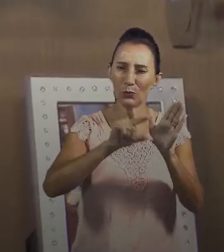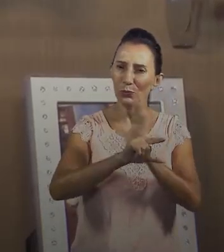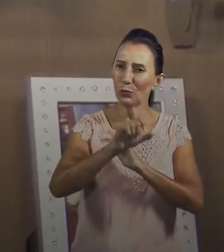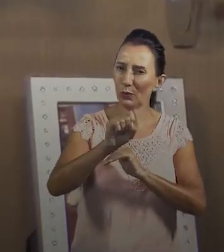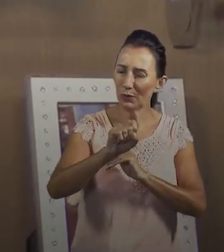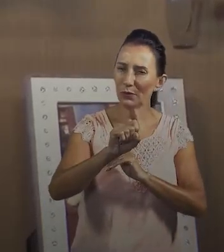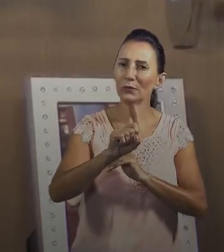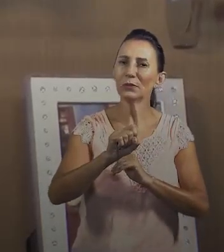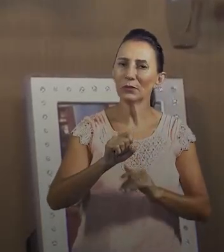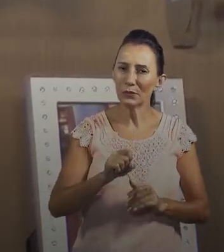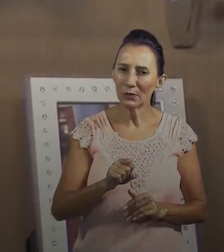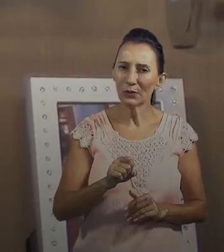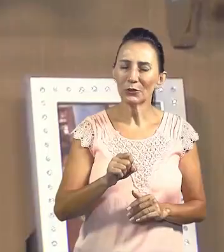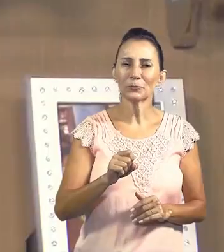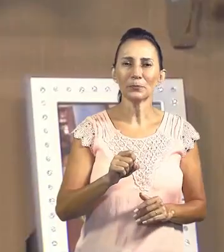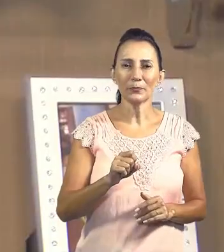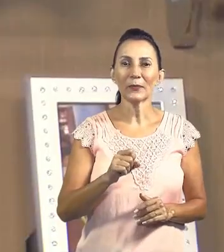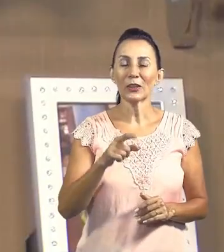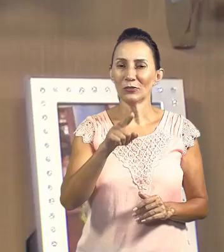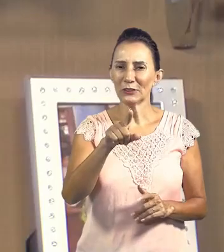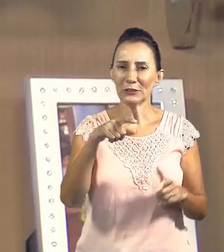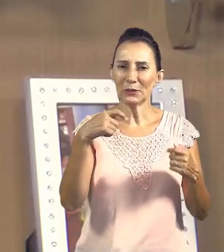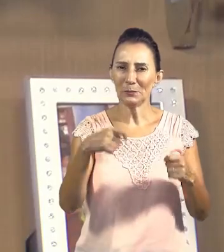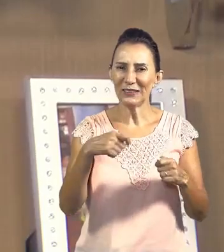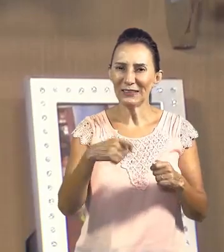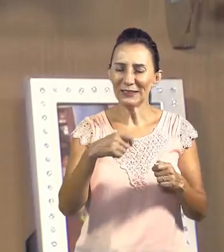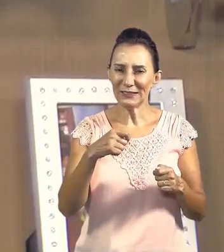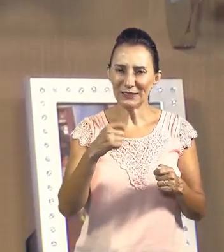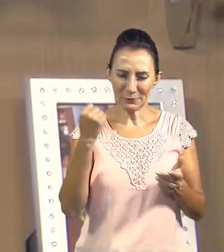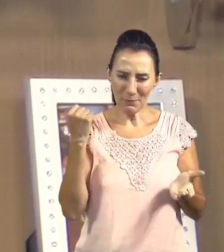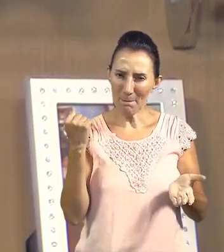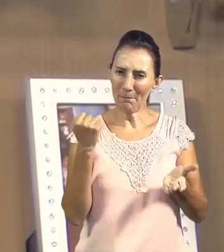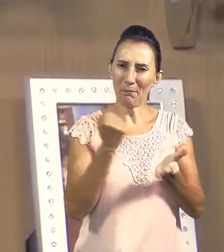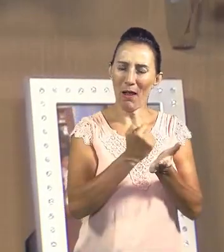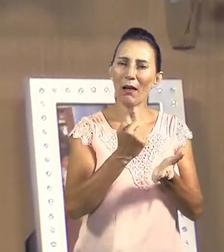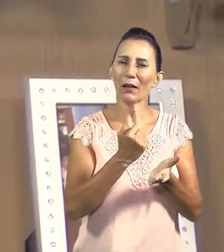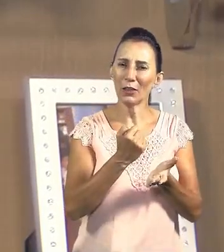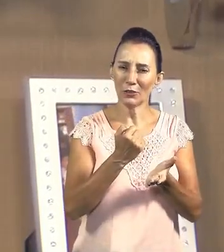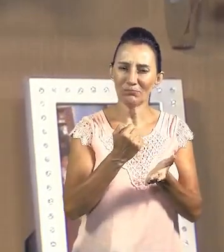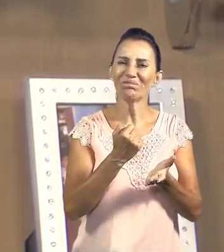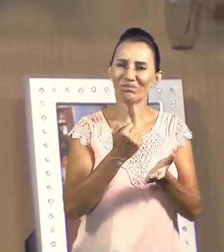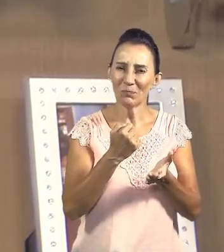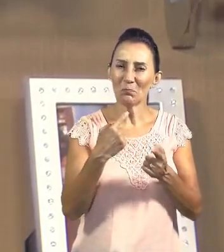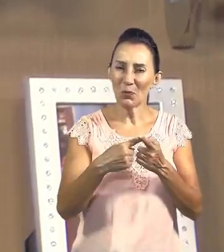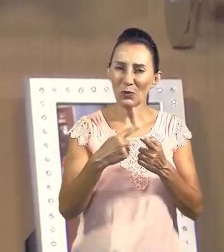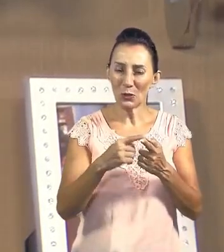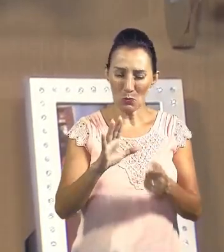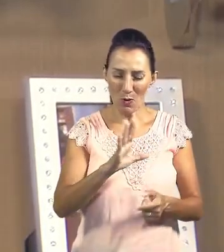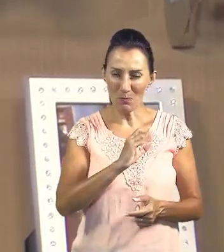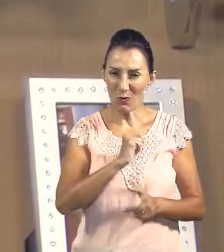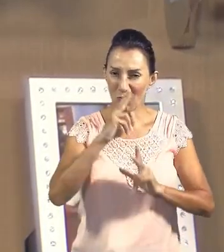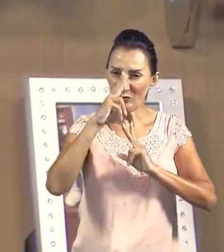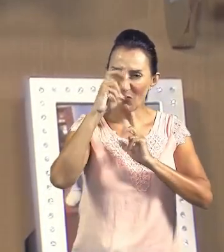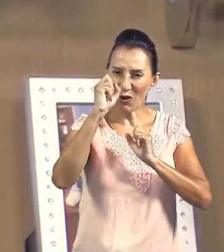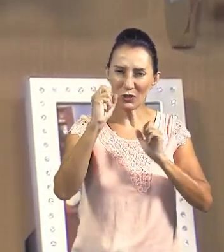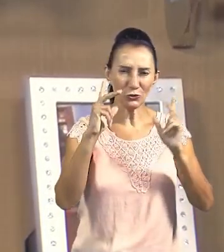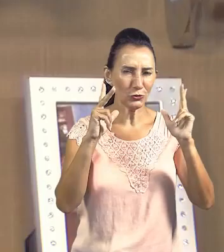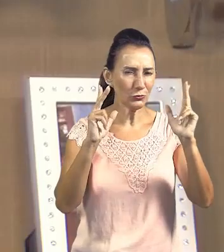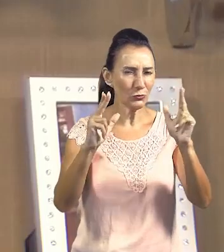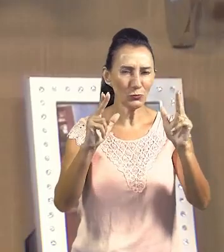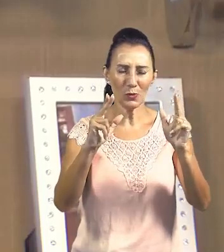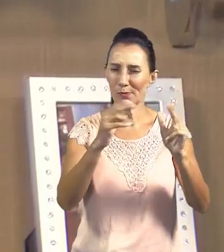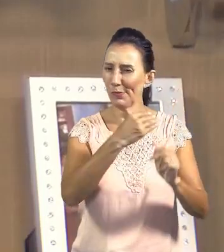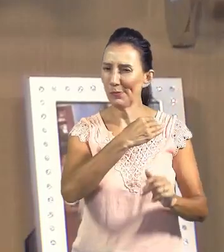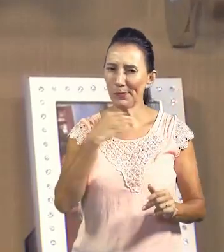selo sobre o teu coração, como selo sobre o teu braço, porque o amor é forte como a morte